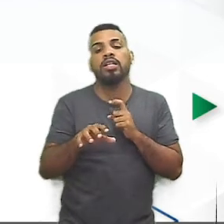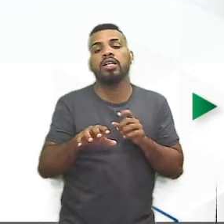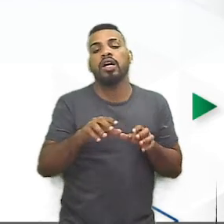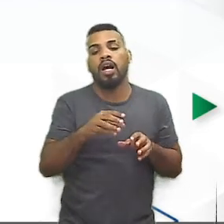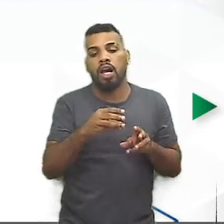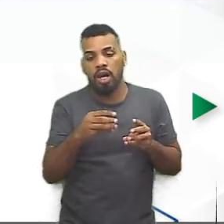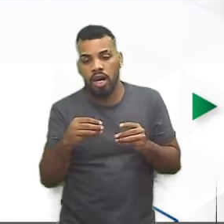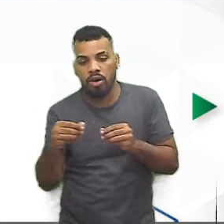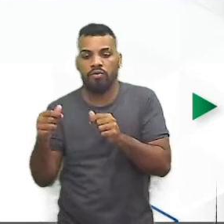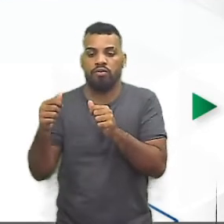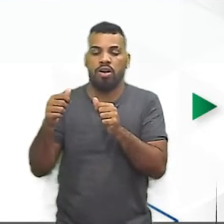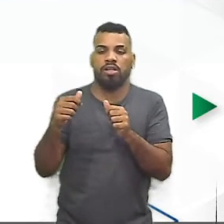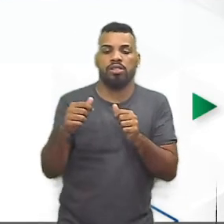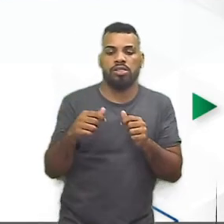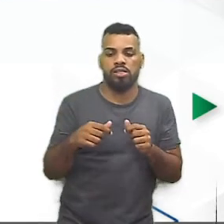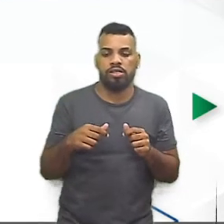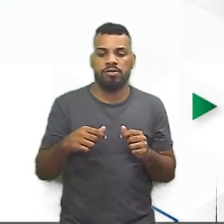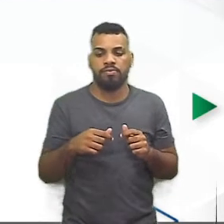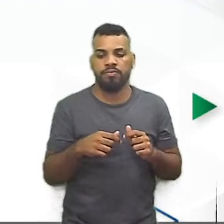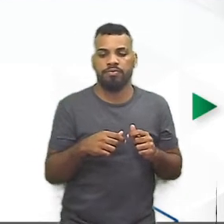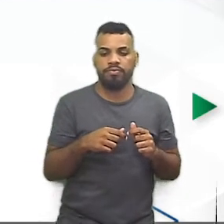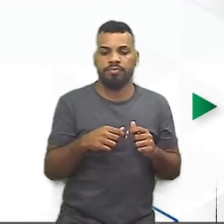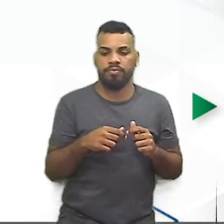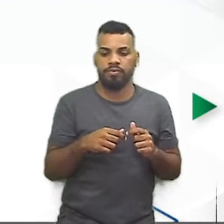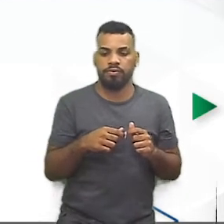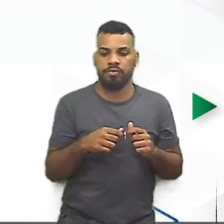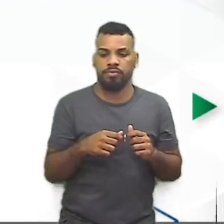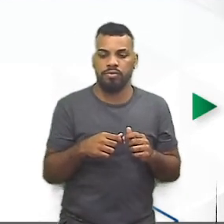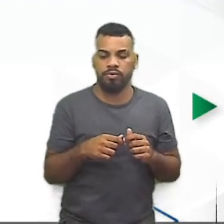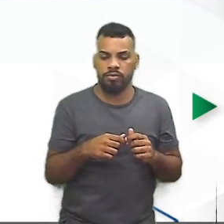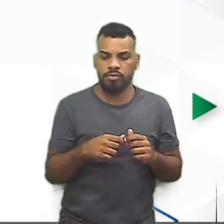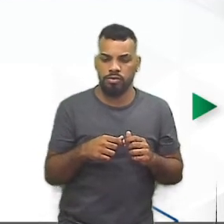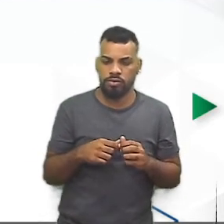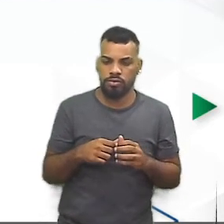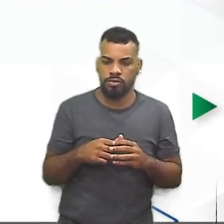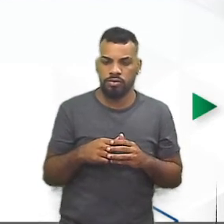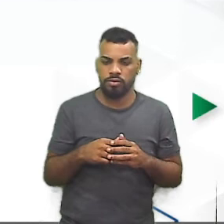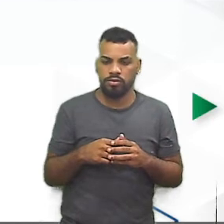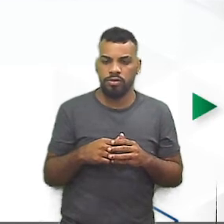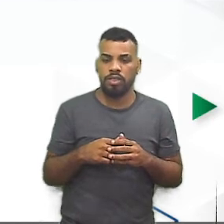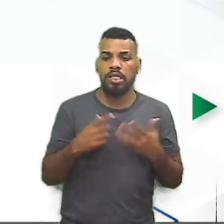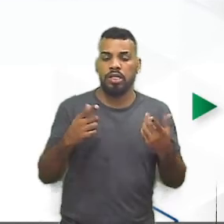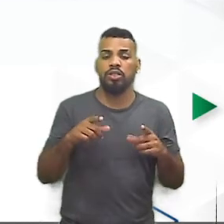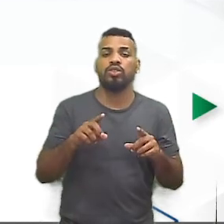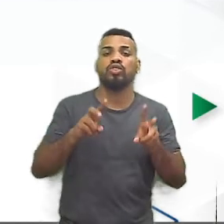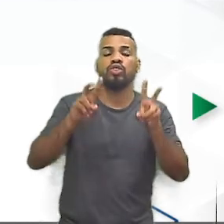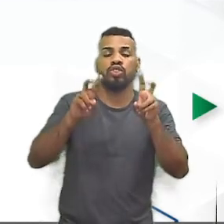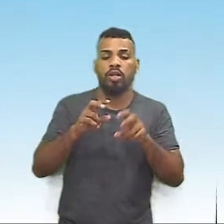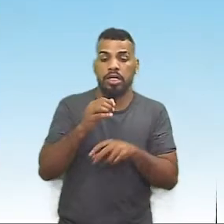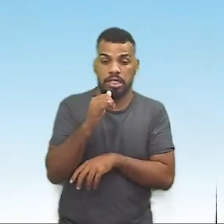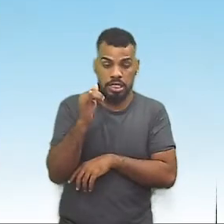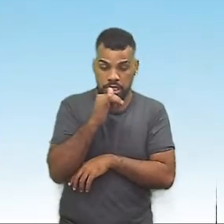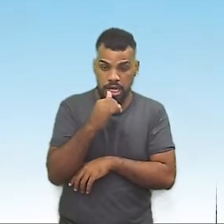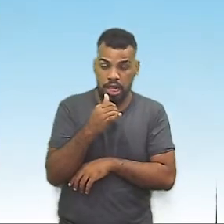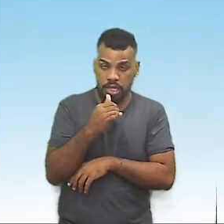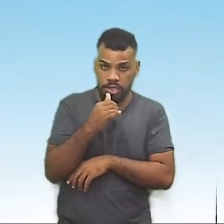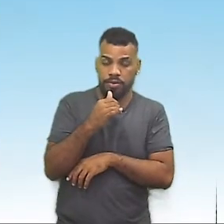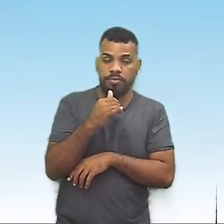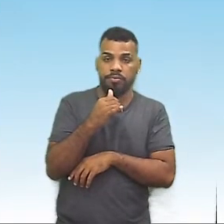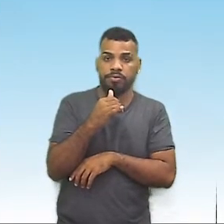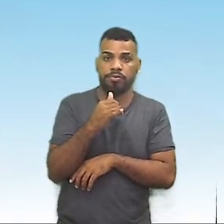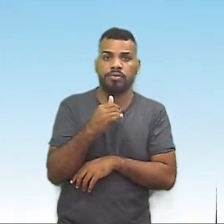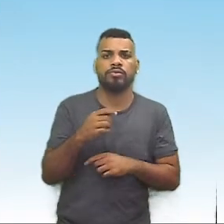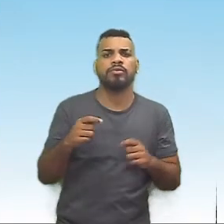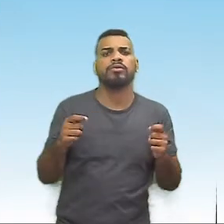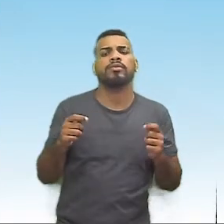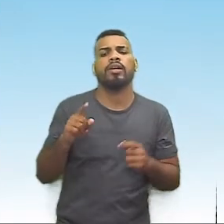de novo. E daí, do ponto de vista de geração de energia elétrica, as seguintes máquinas térmicas, elas